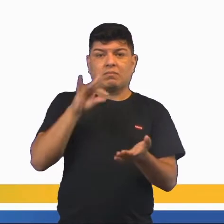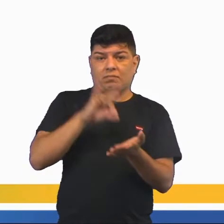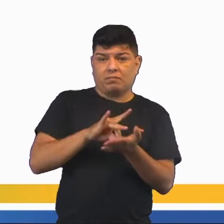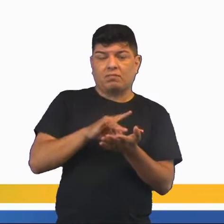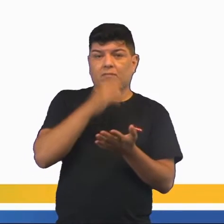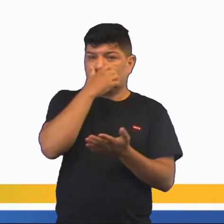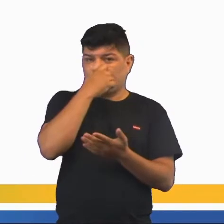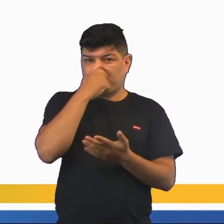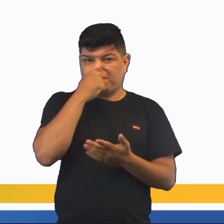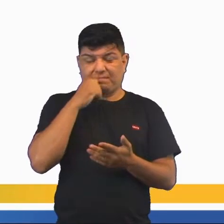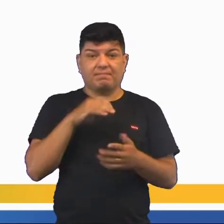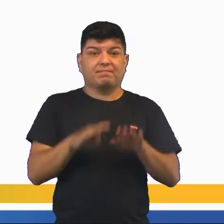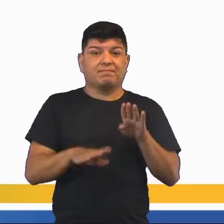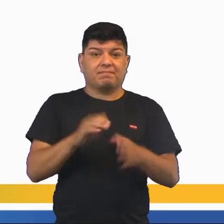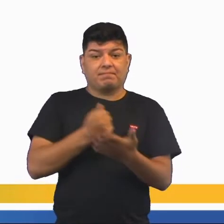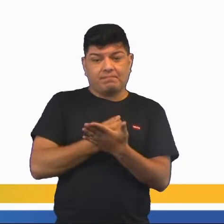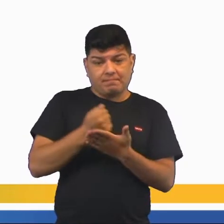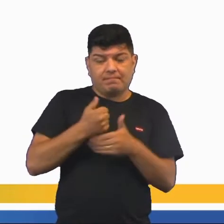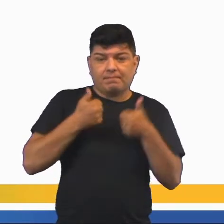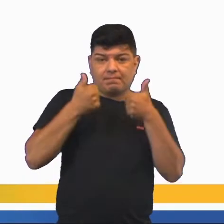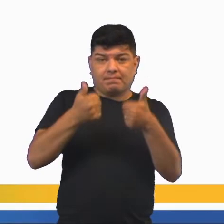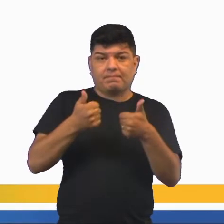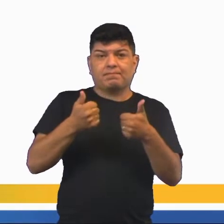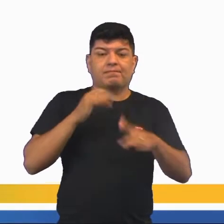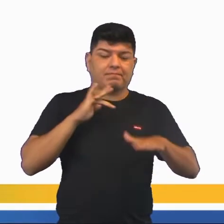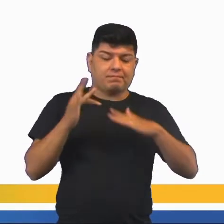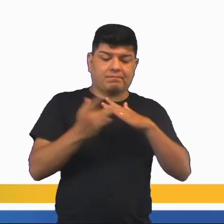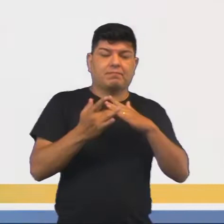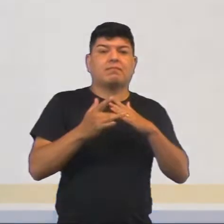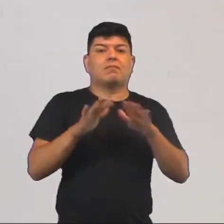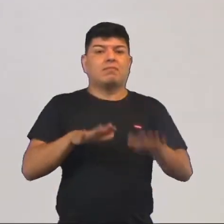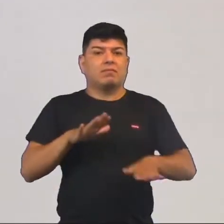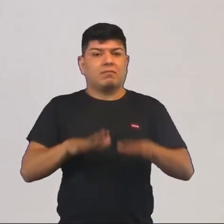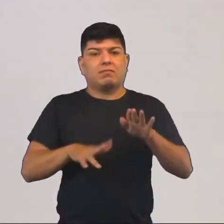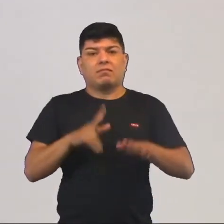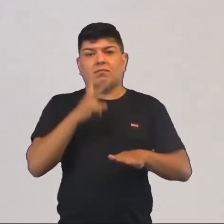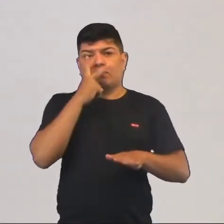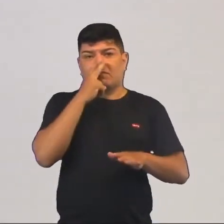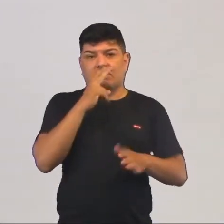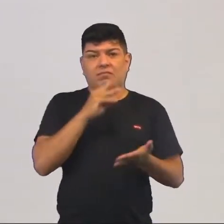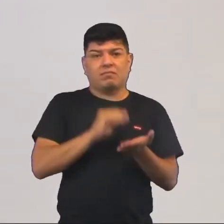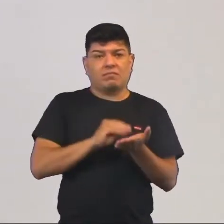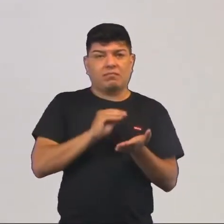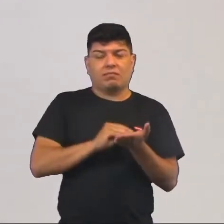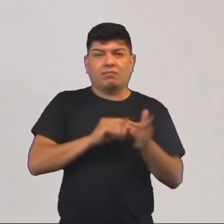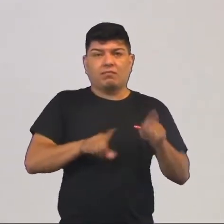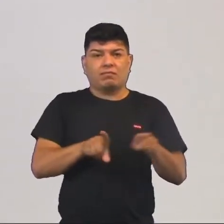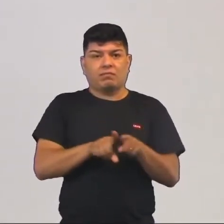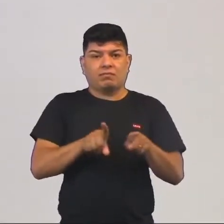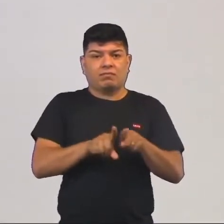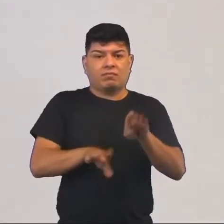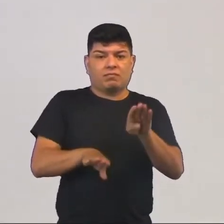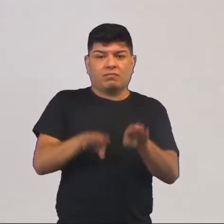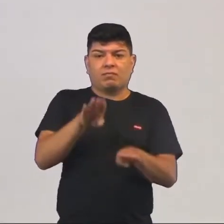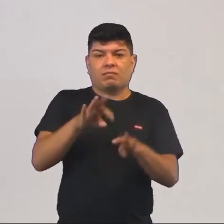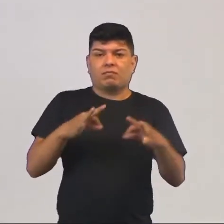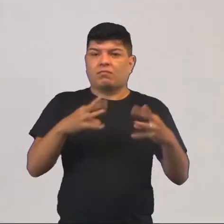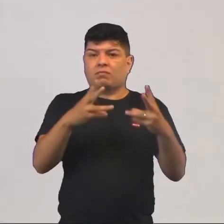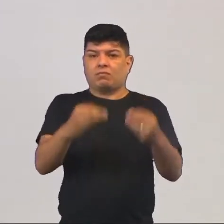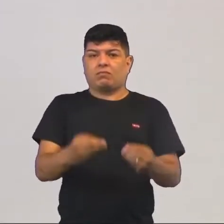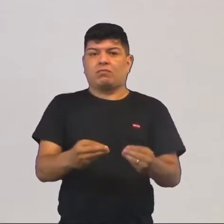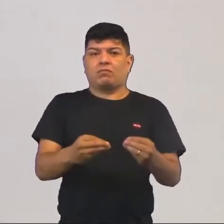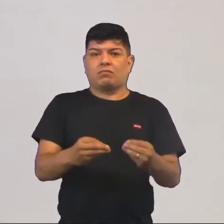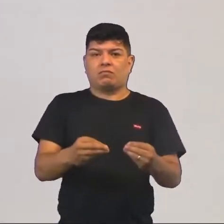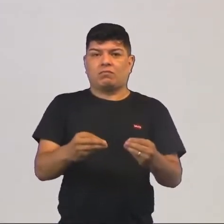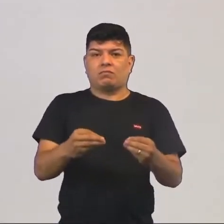razão. Então, a ação positiva da mídia. Claro que a isenção, o equilíbrio